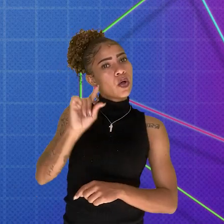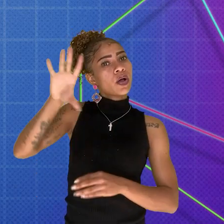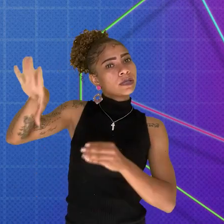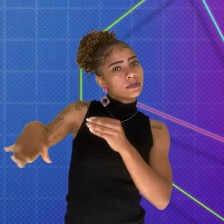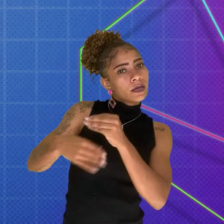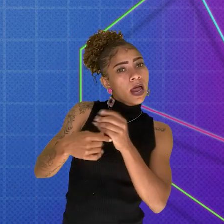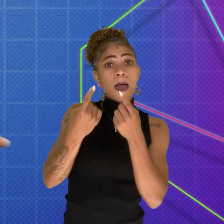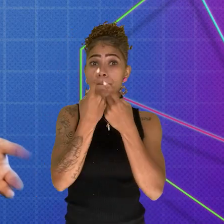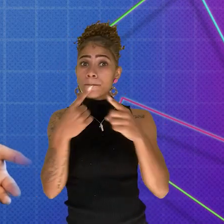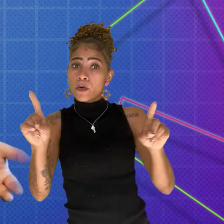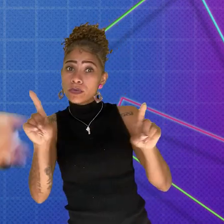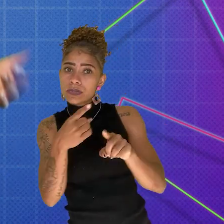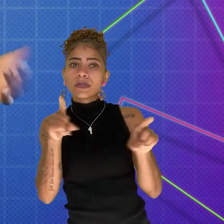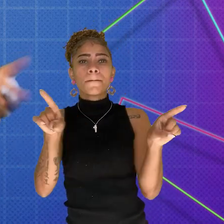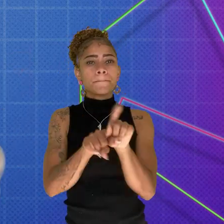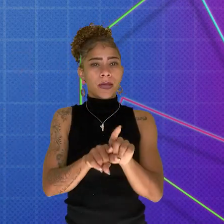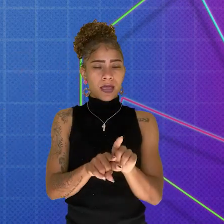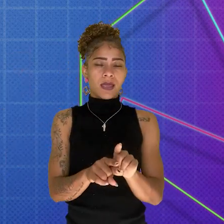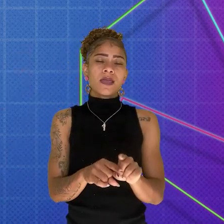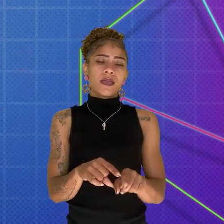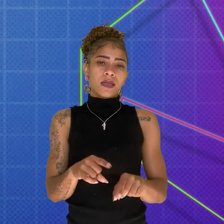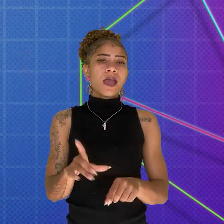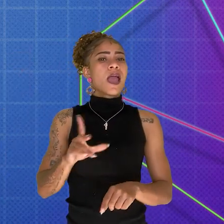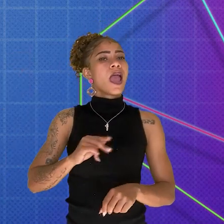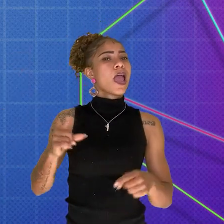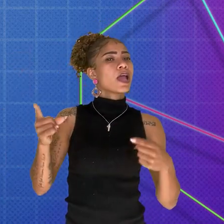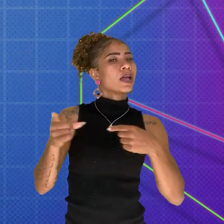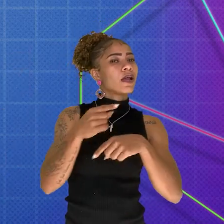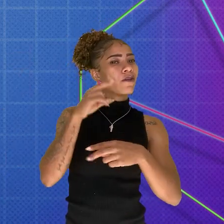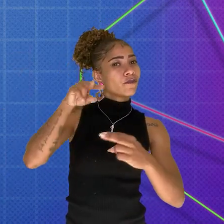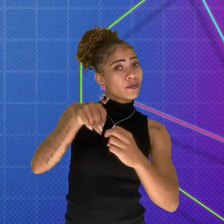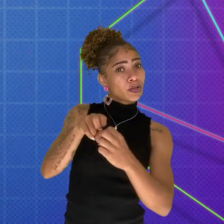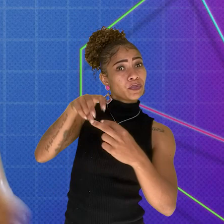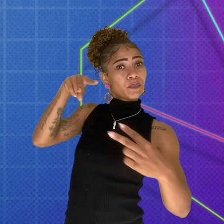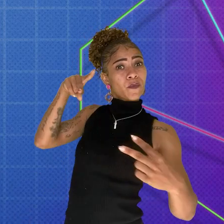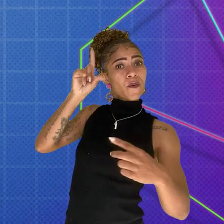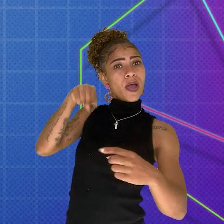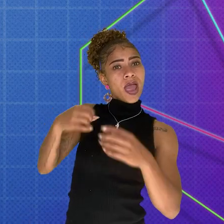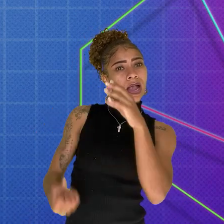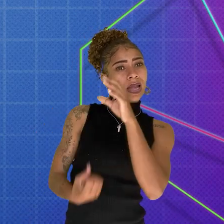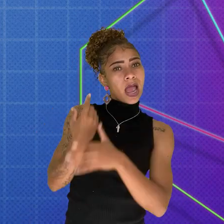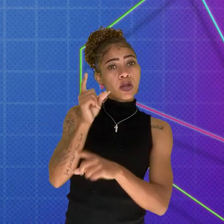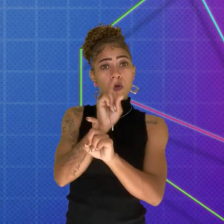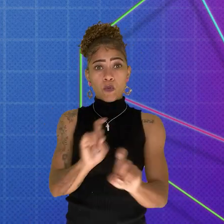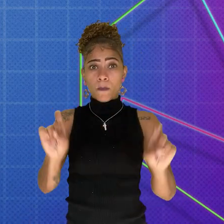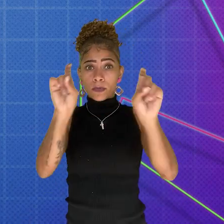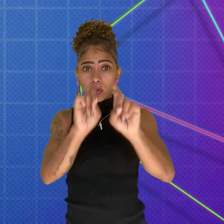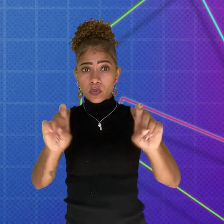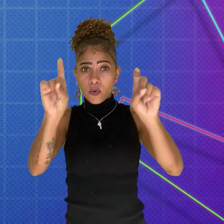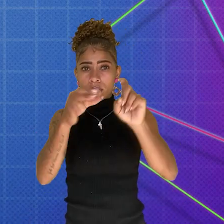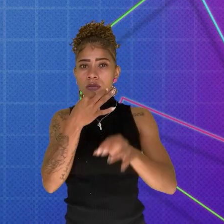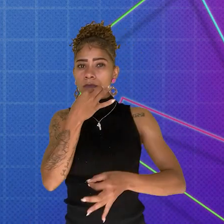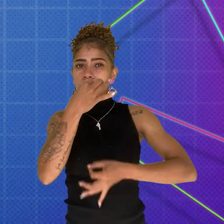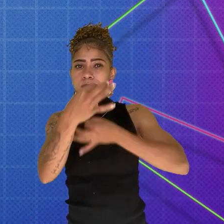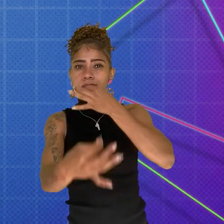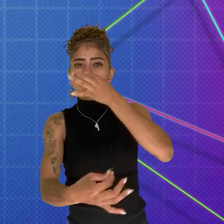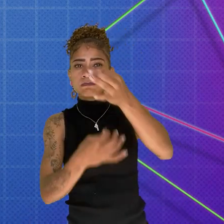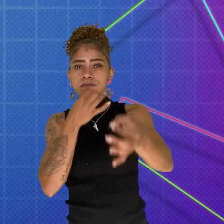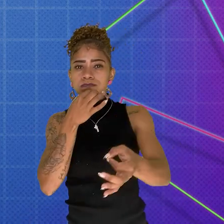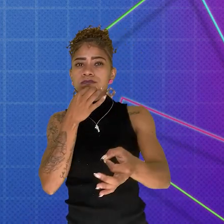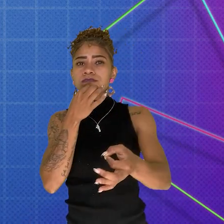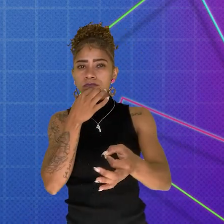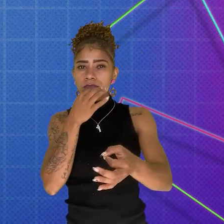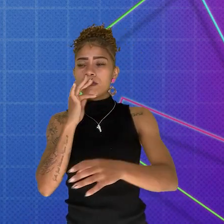para adicionar música à melodia e à trilha sonora. Instrumentos virtuais são programas de computador que emulam o som de